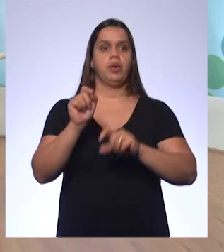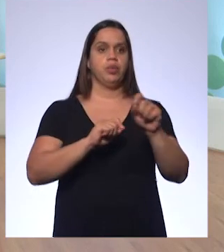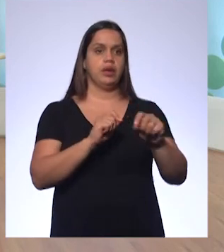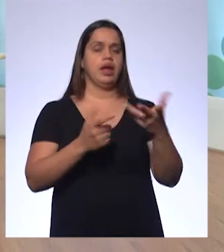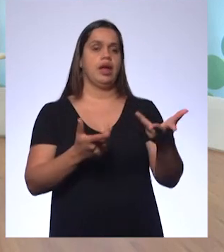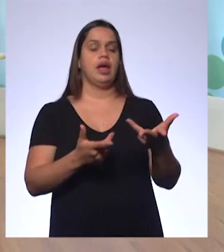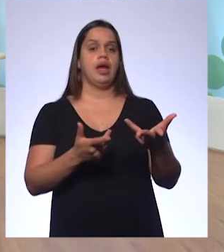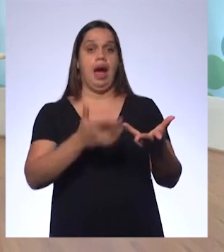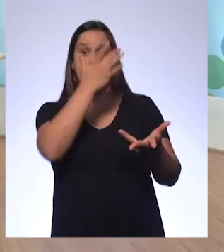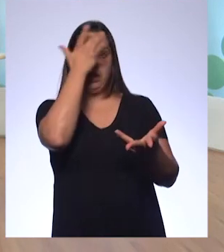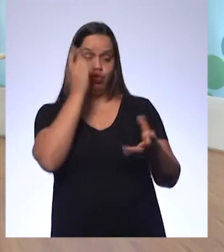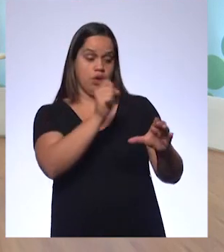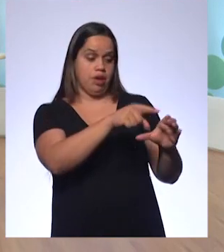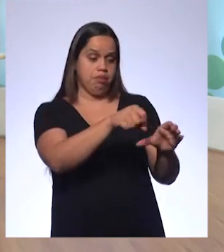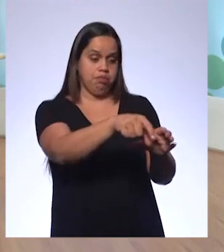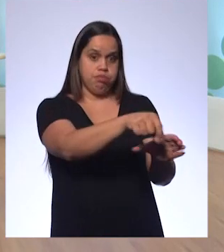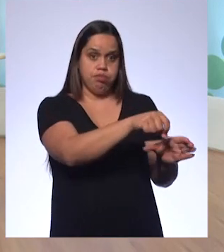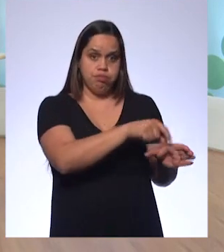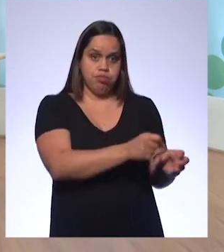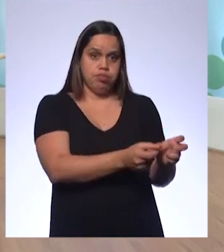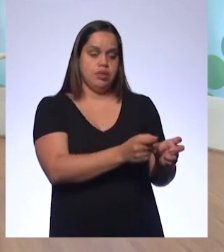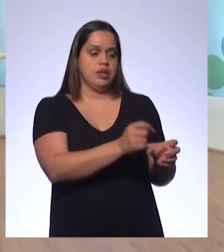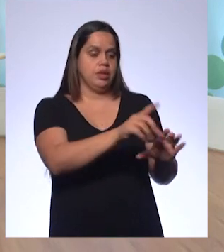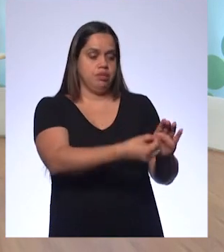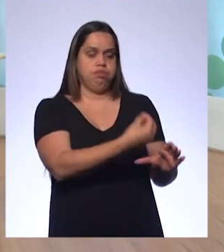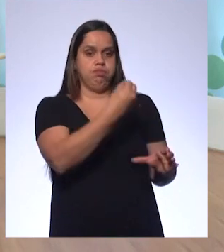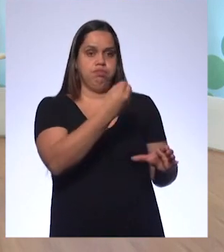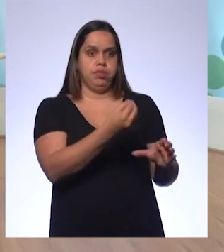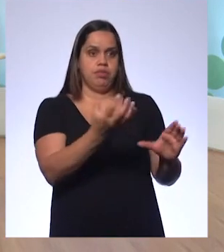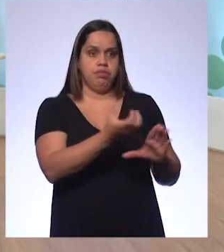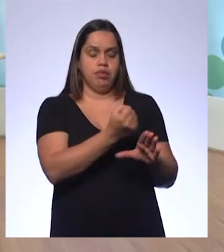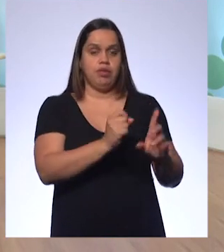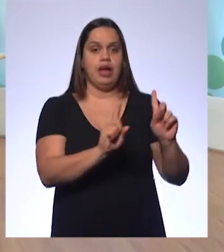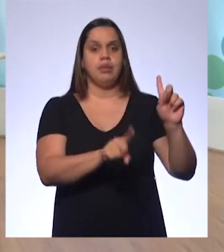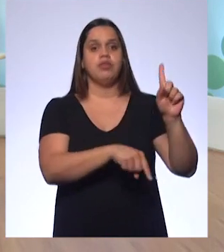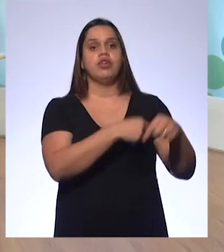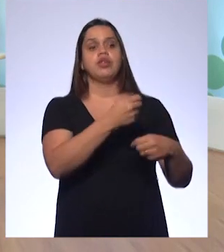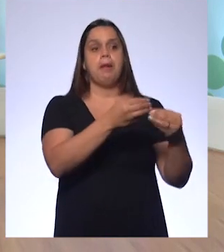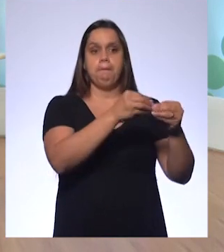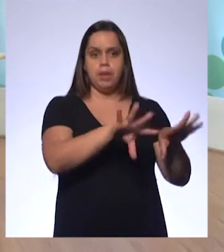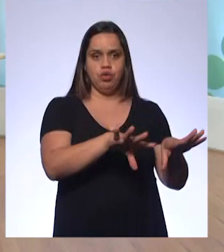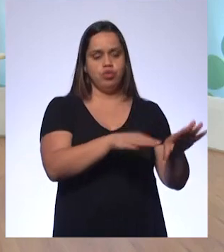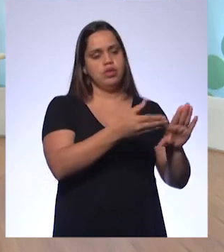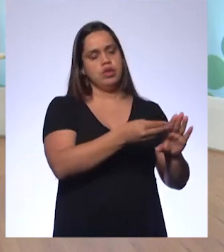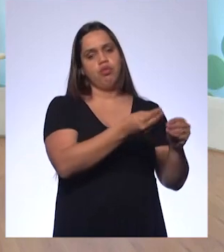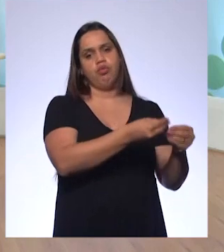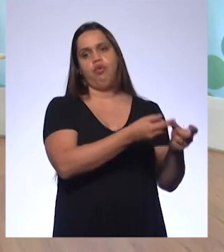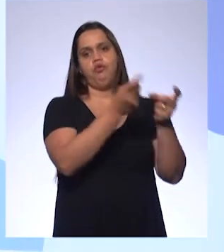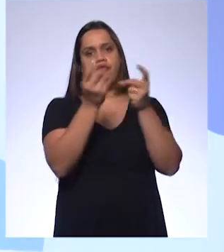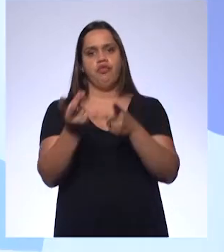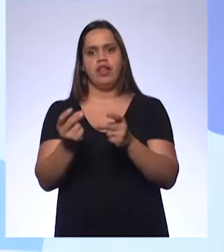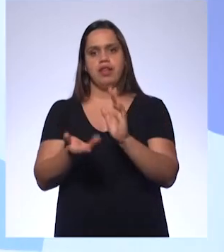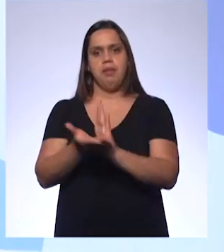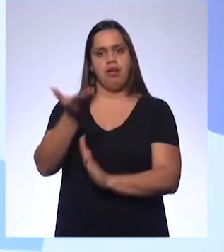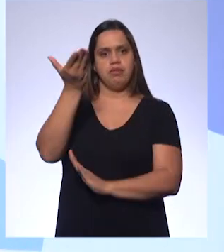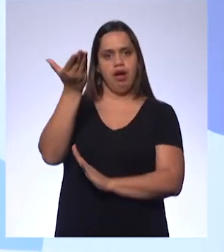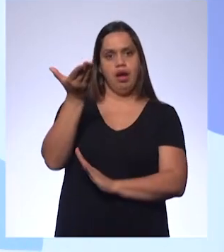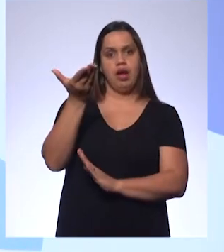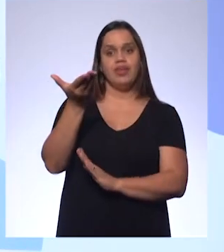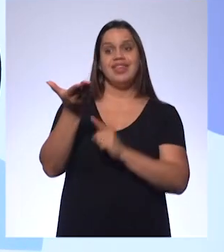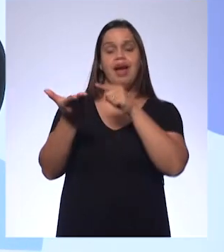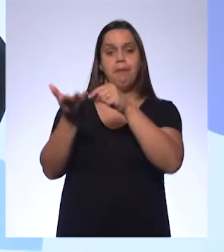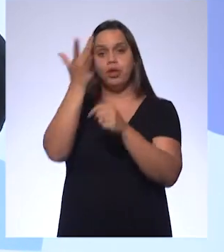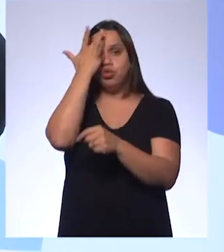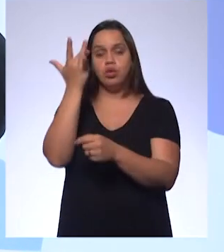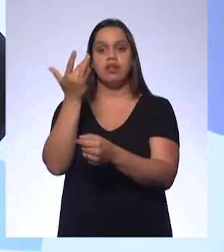o produtor ele joga o prejuízo para o consumidor e aumenta o preço para que o consumidor